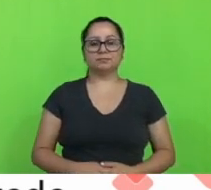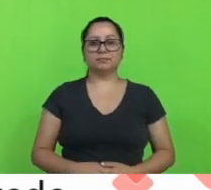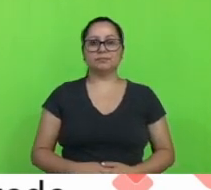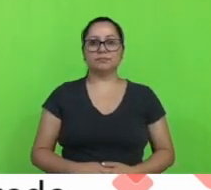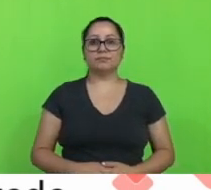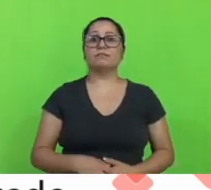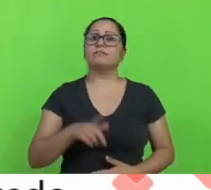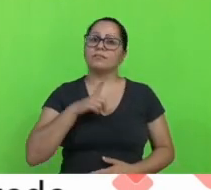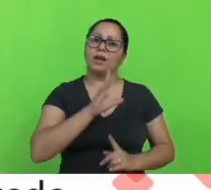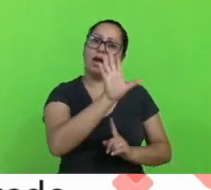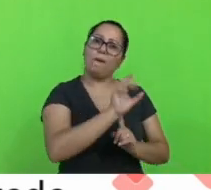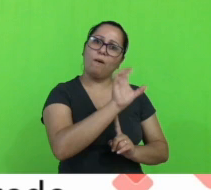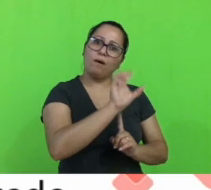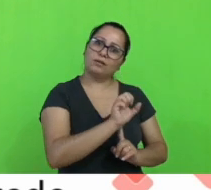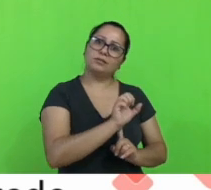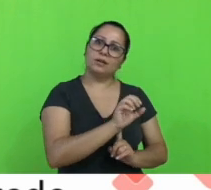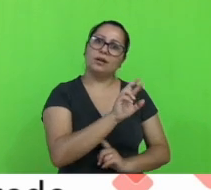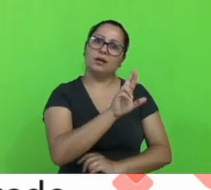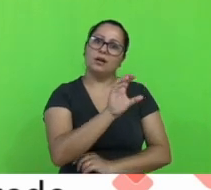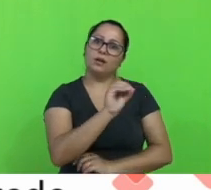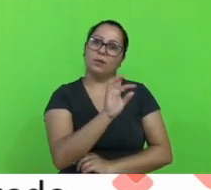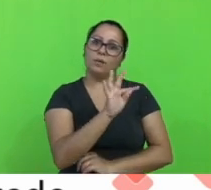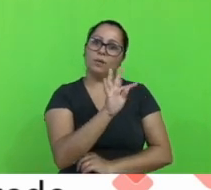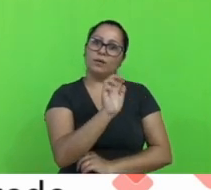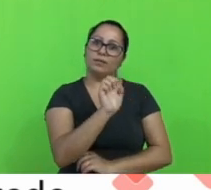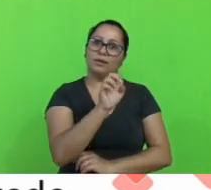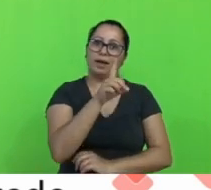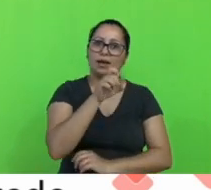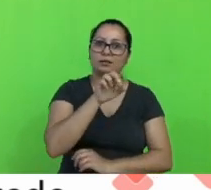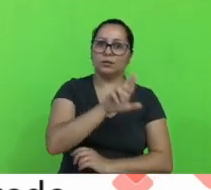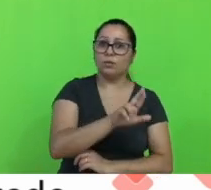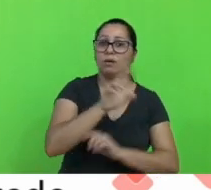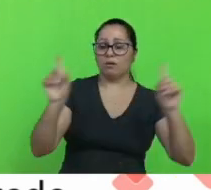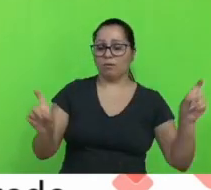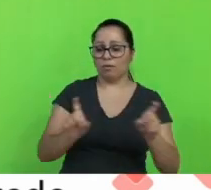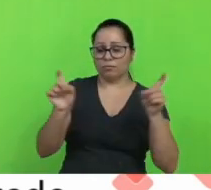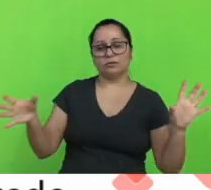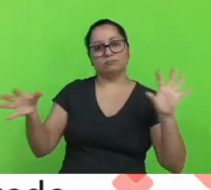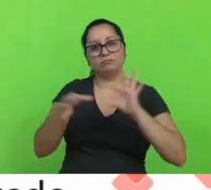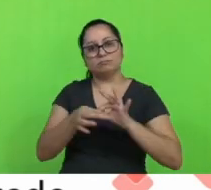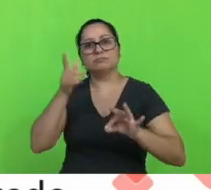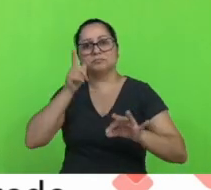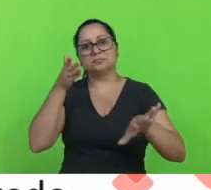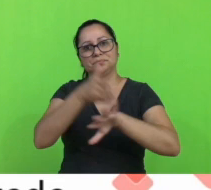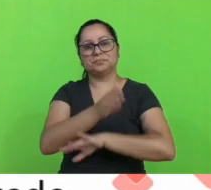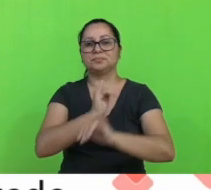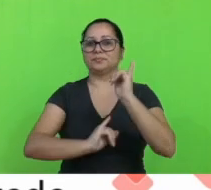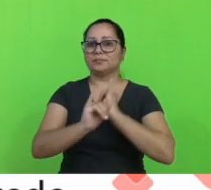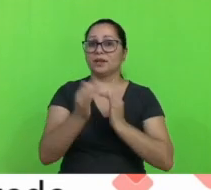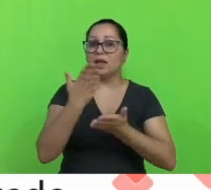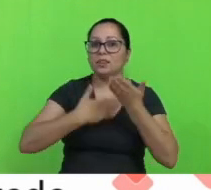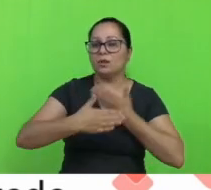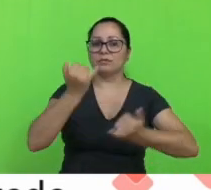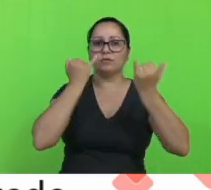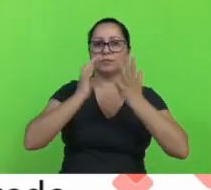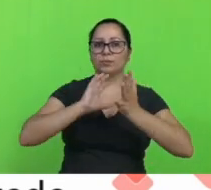somente através do roteador é que os computadores da rede local vão conseguir acessar a internet. Todos os dados